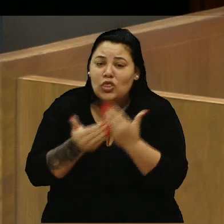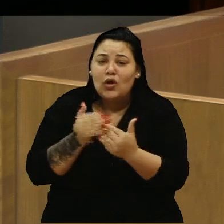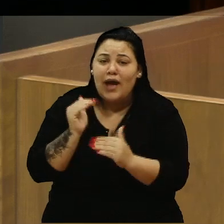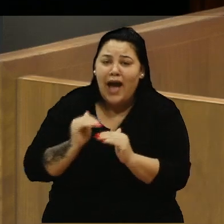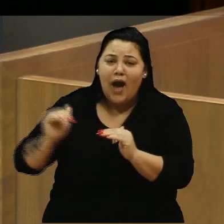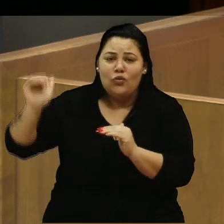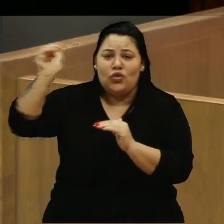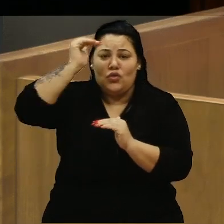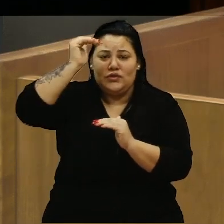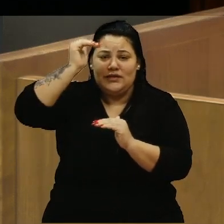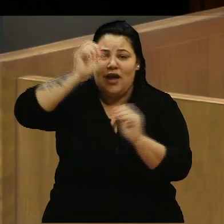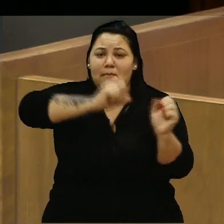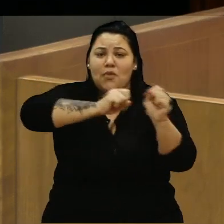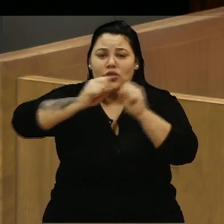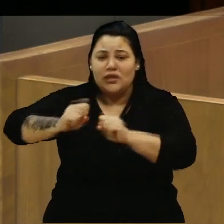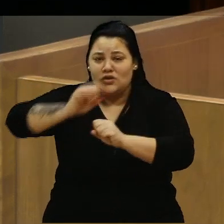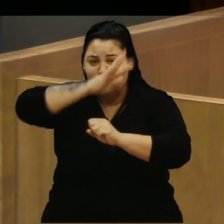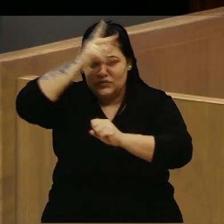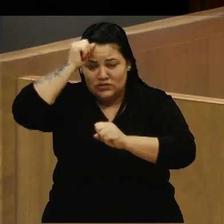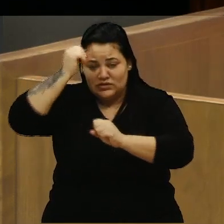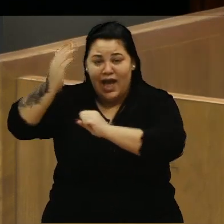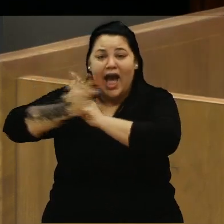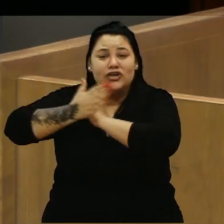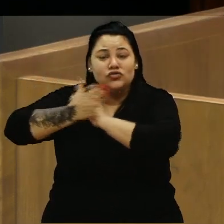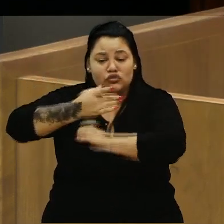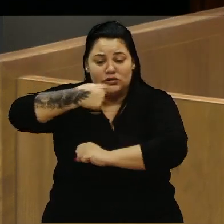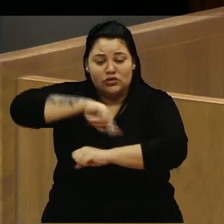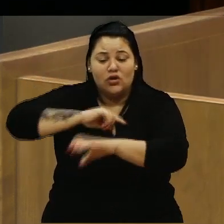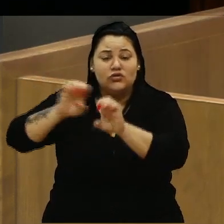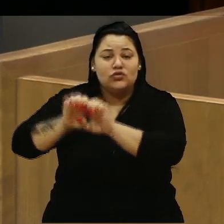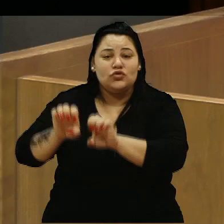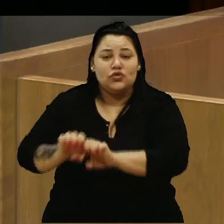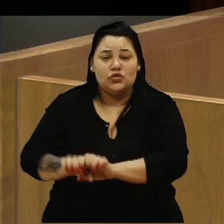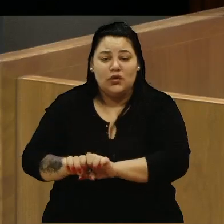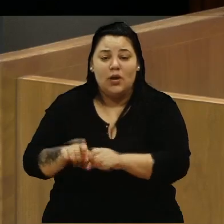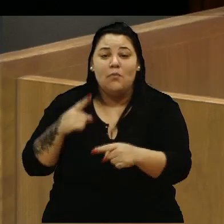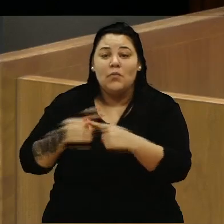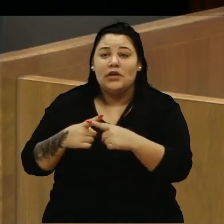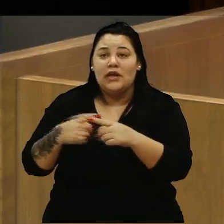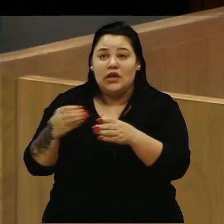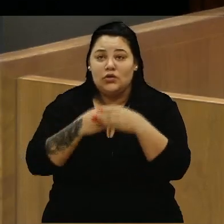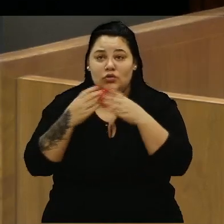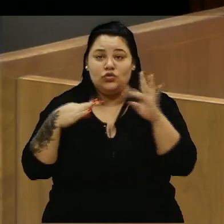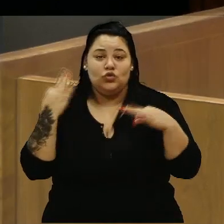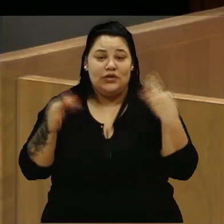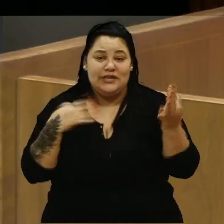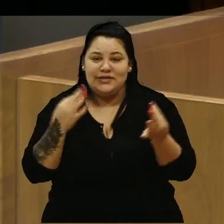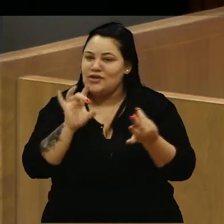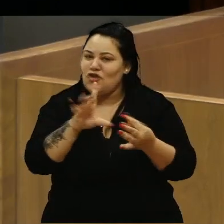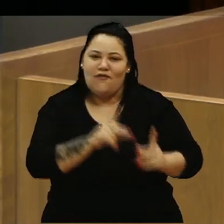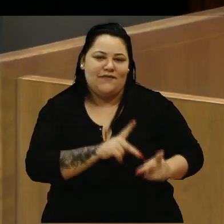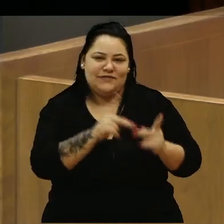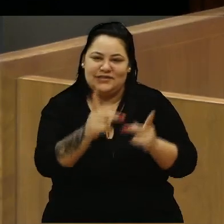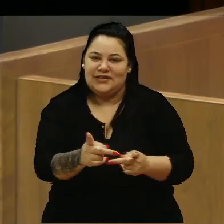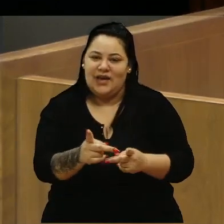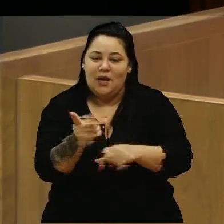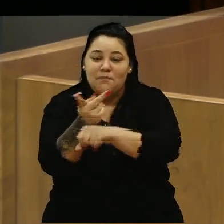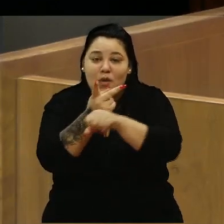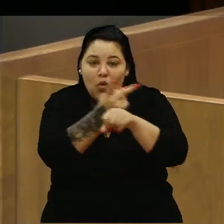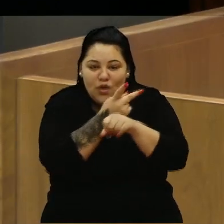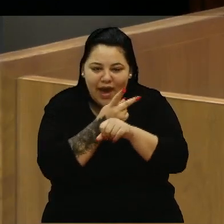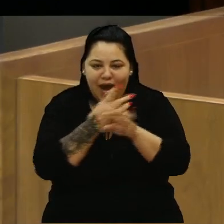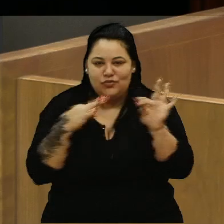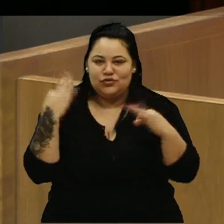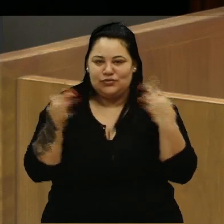município nos ajudem com infraestrutura. Porque o turista só vai ir procurar o turismo